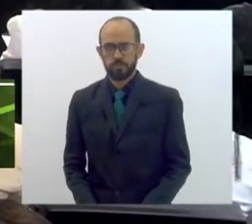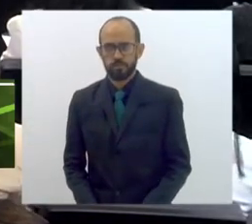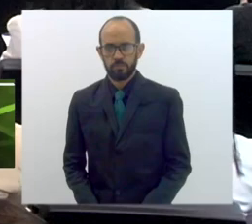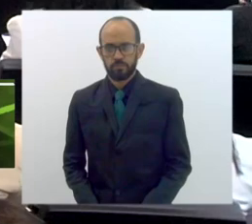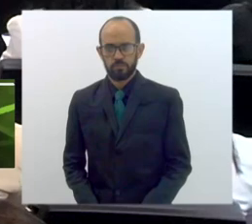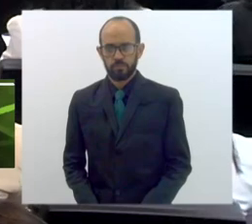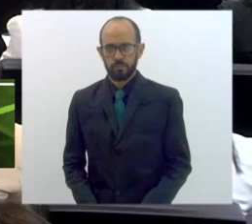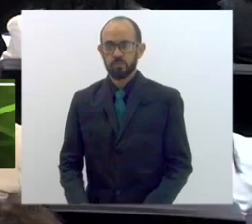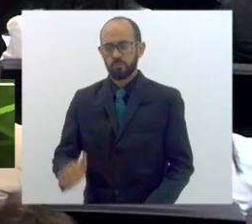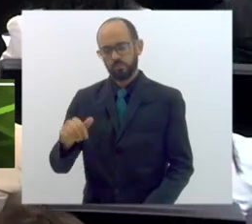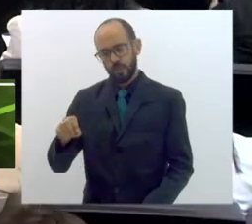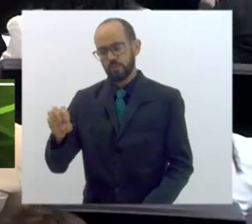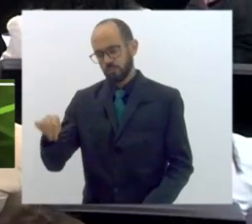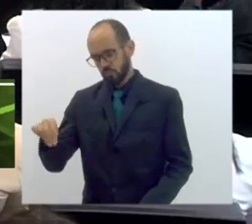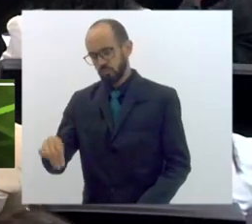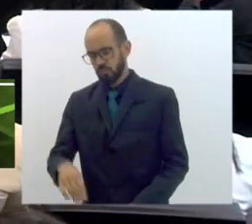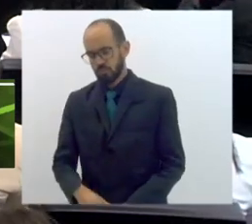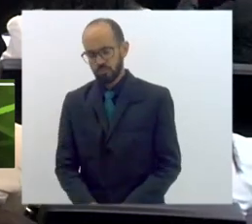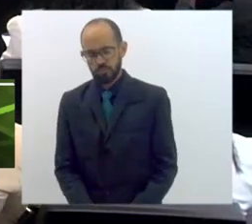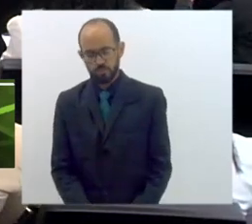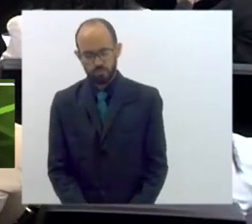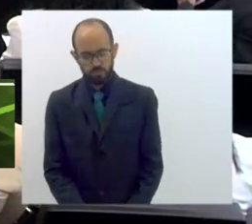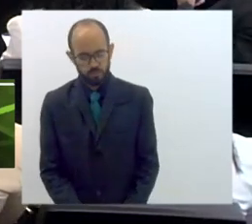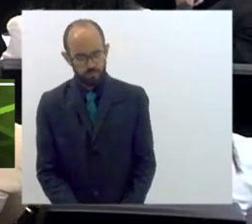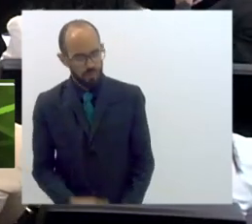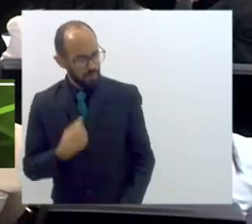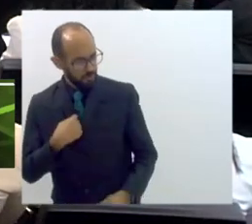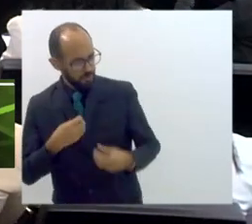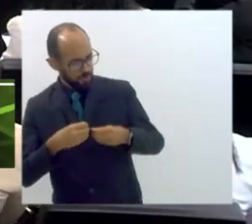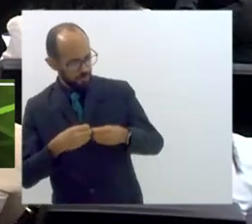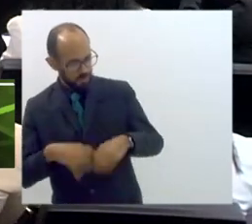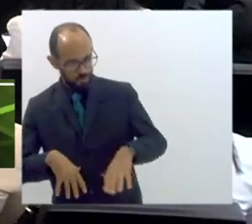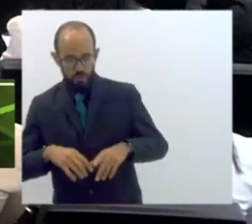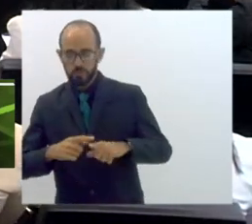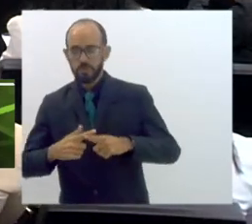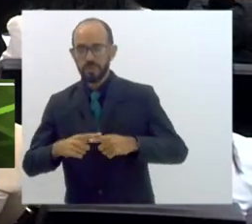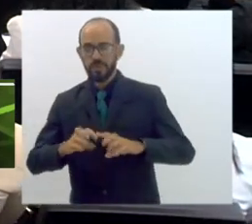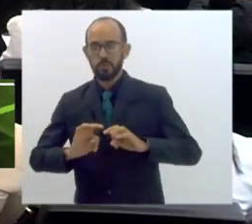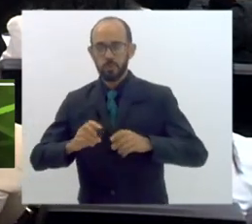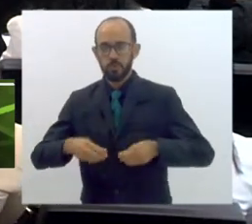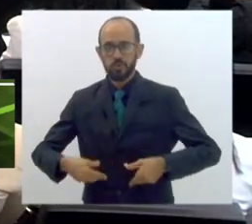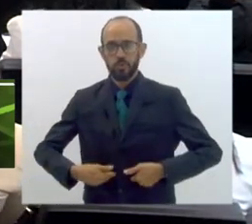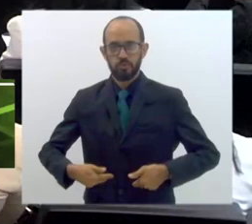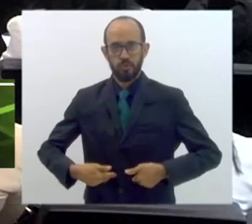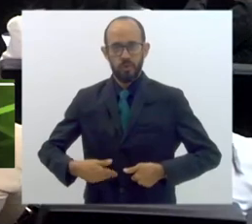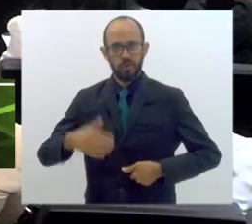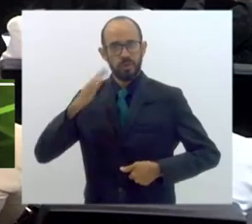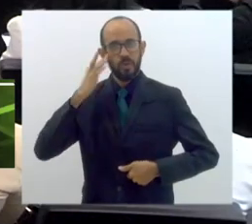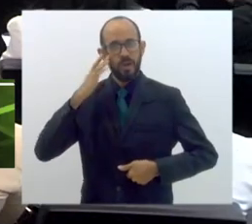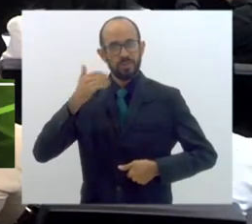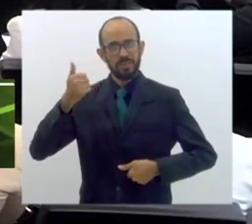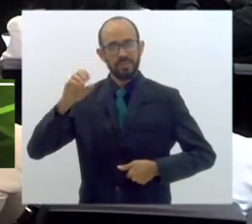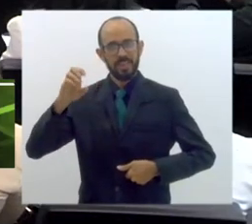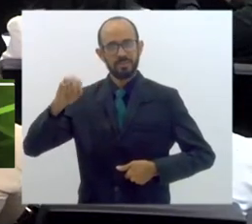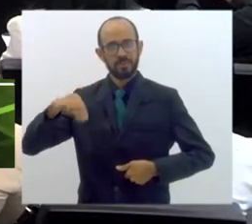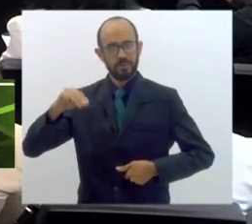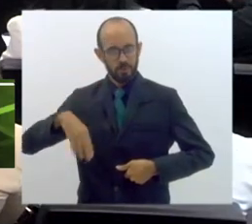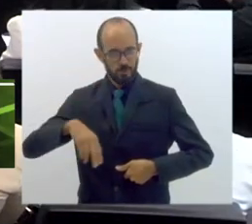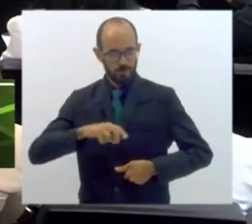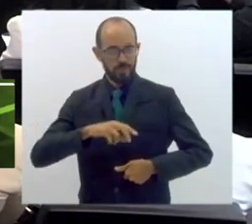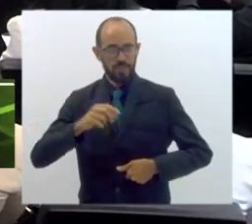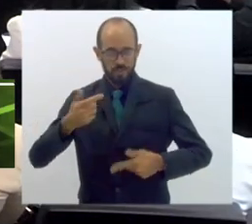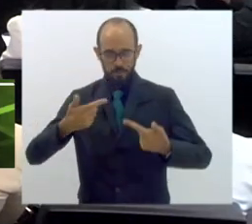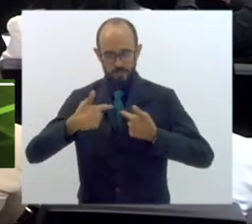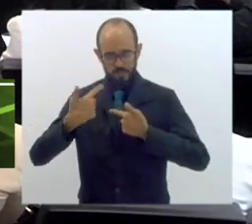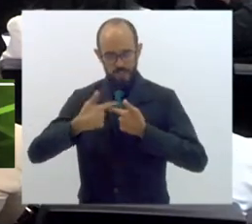Dez minutos. Fiquei no prejuízo, porque está todo mundo com fome. 10 minutos, acho que é muito tempo, hein? Boa